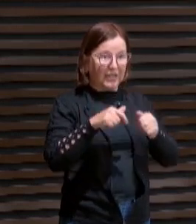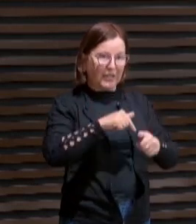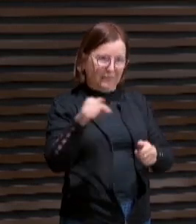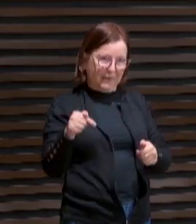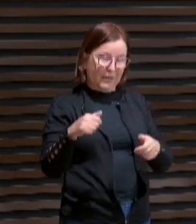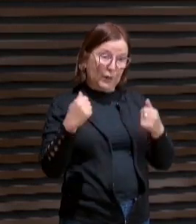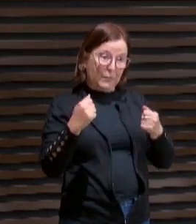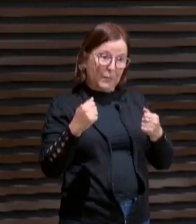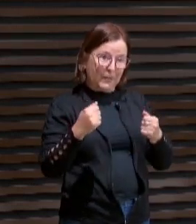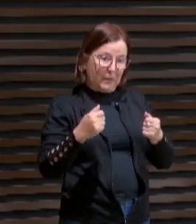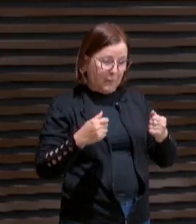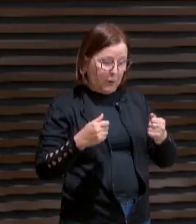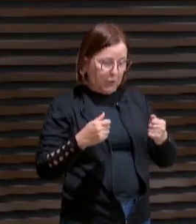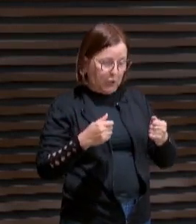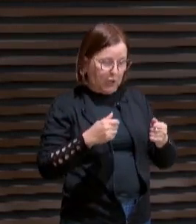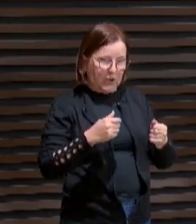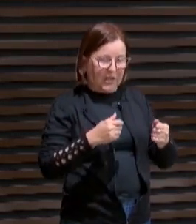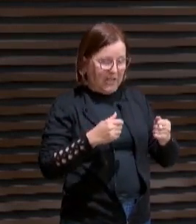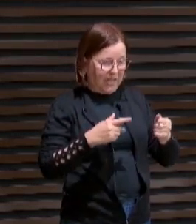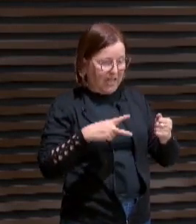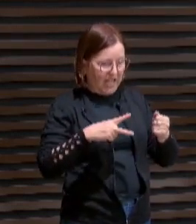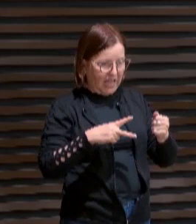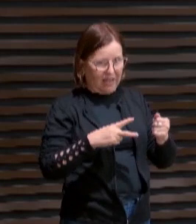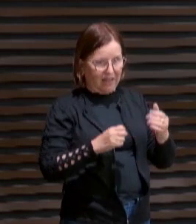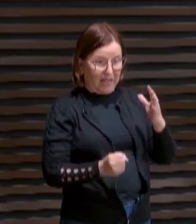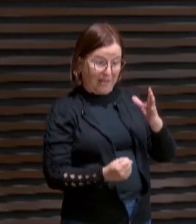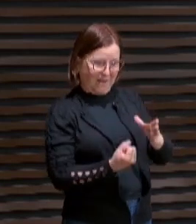pro nobis, porque ele estava